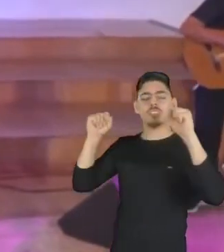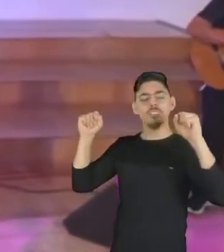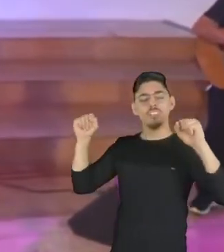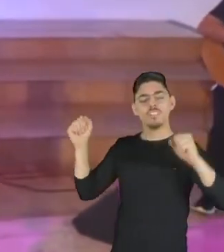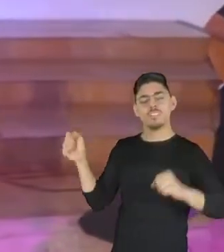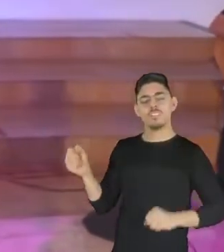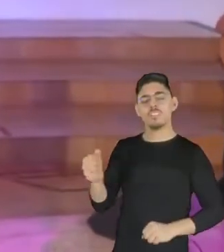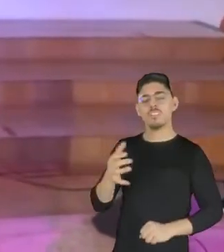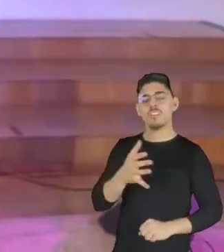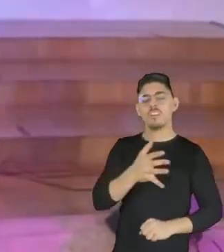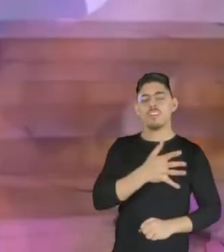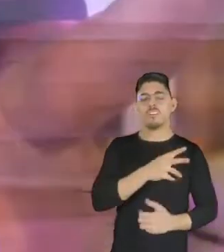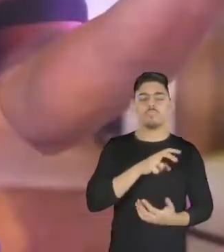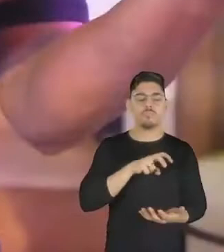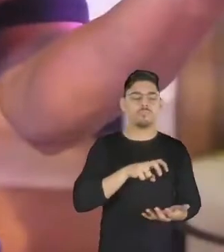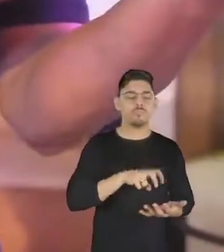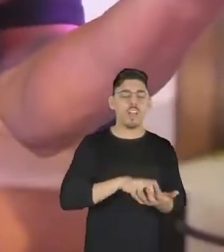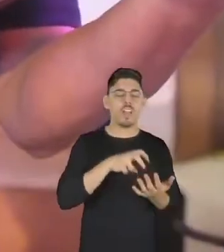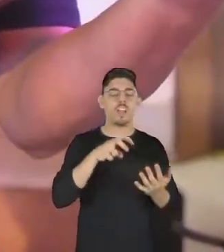nova manhã.